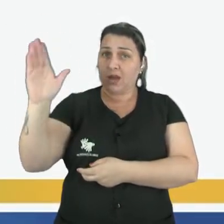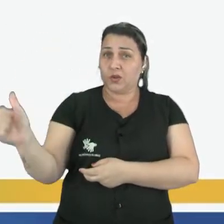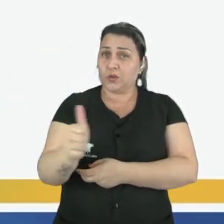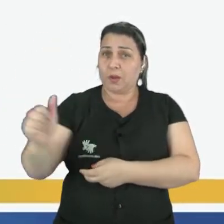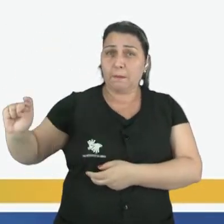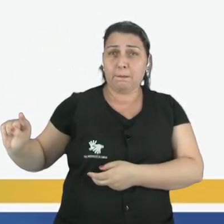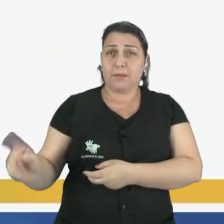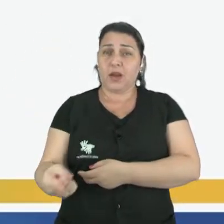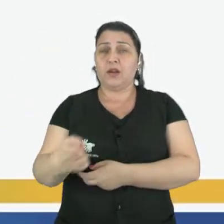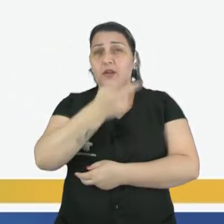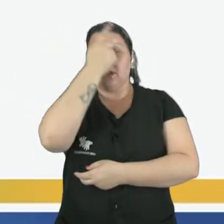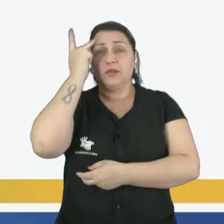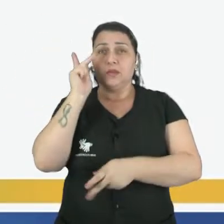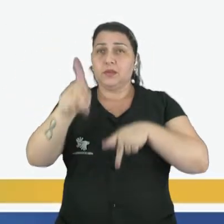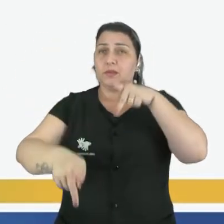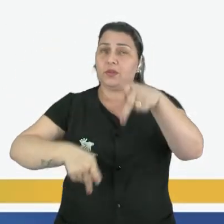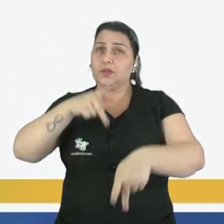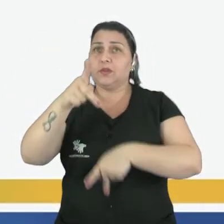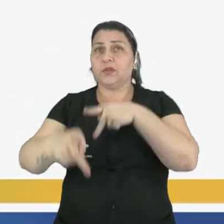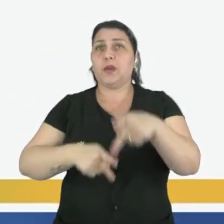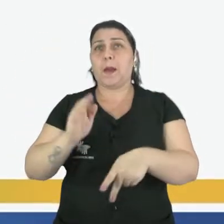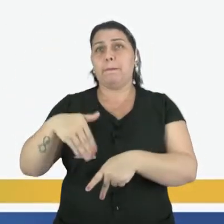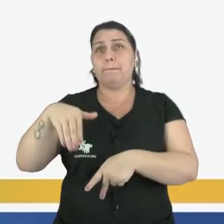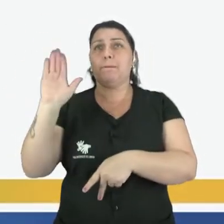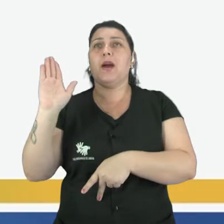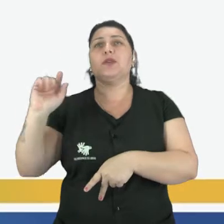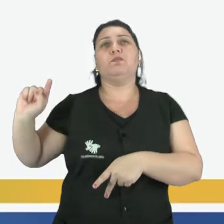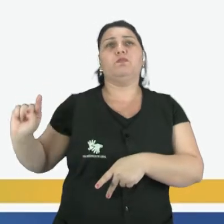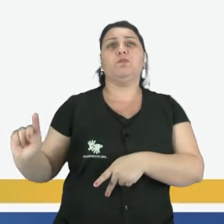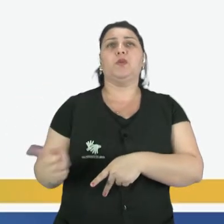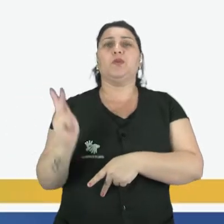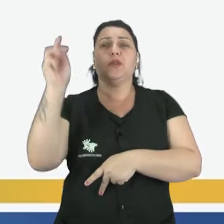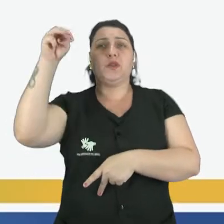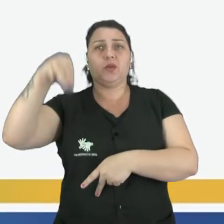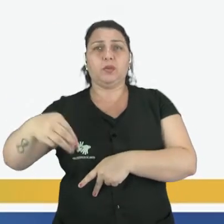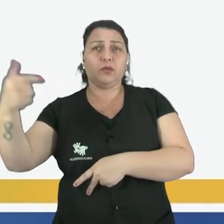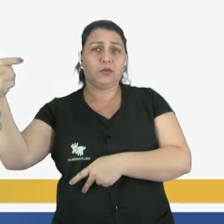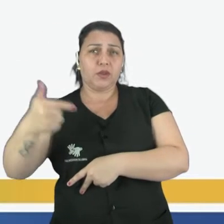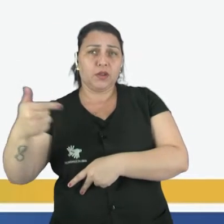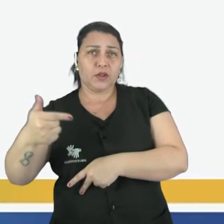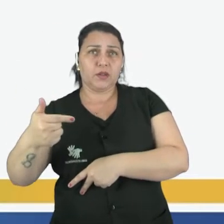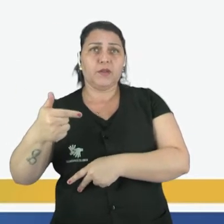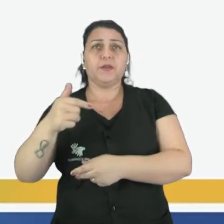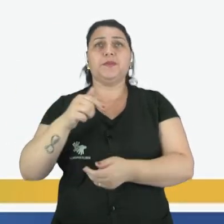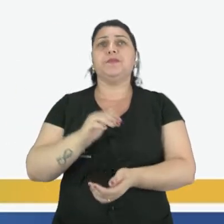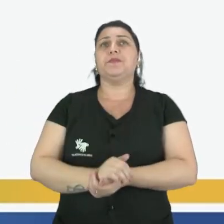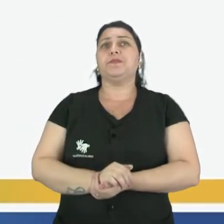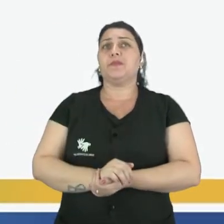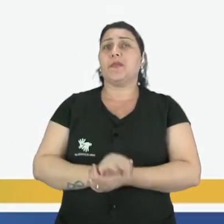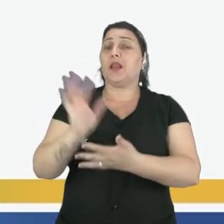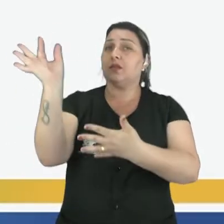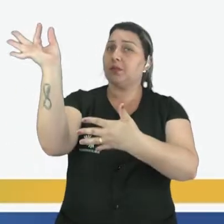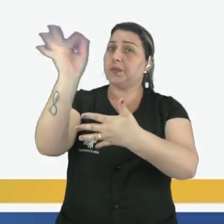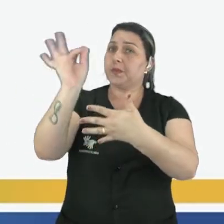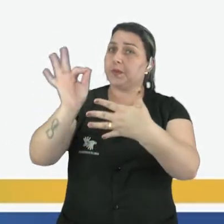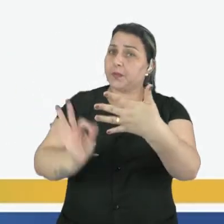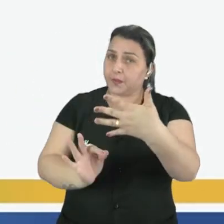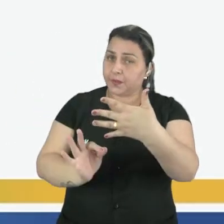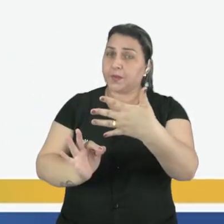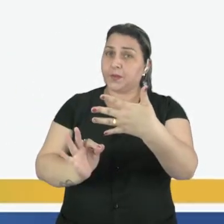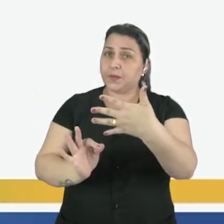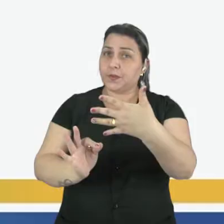quando ele se completa, que a gente já não consegue mais definir onde são as fronteiras, aí você tem uma região metropolitana. Mas